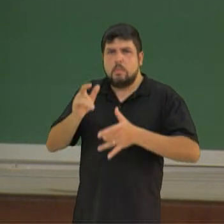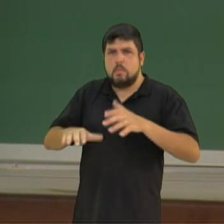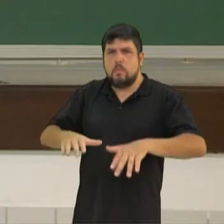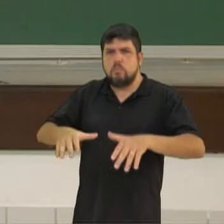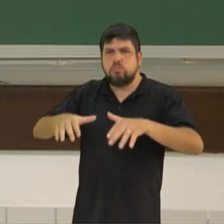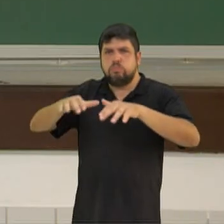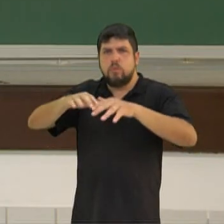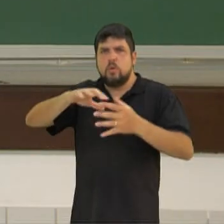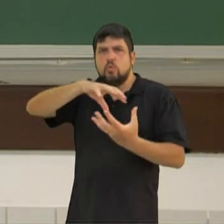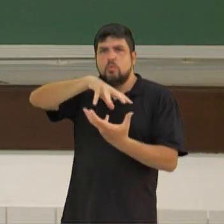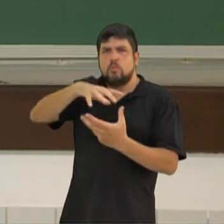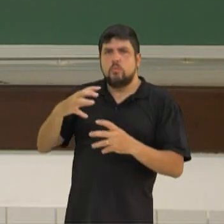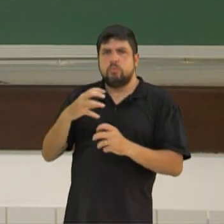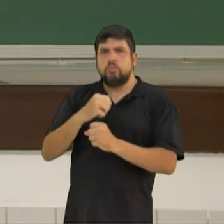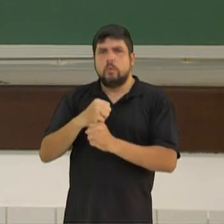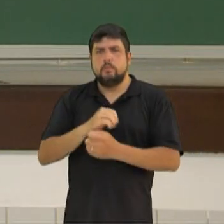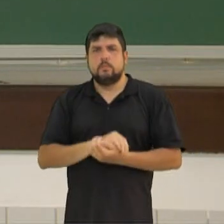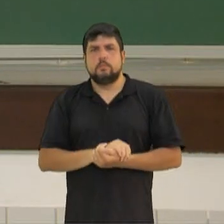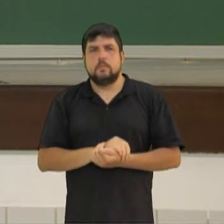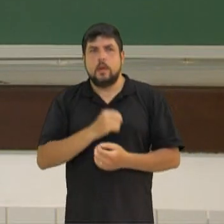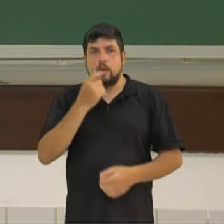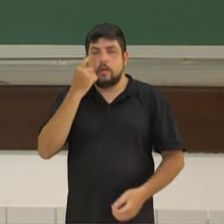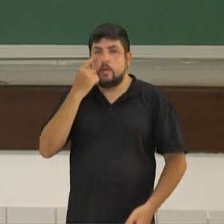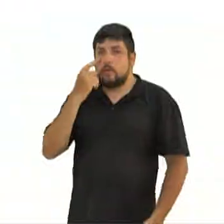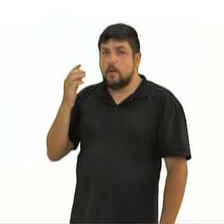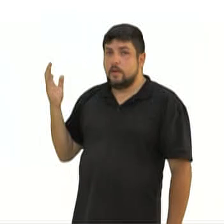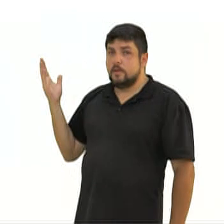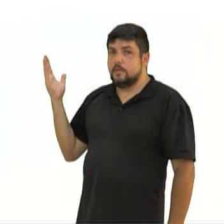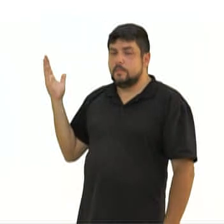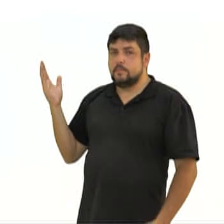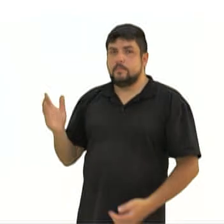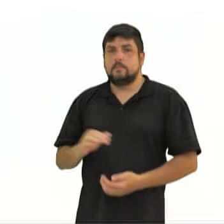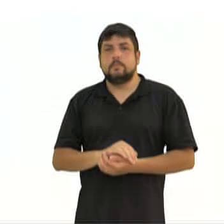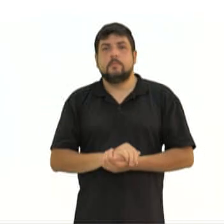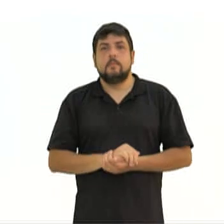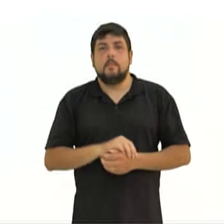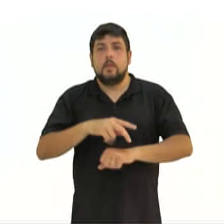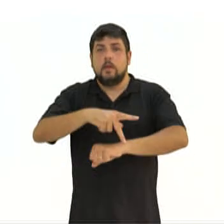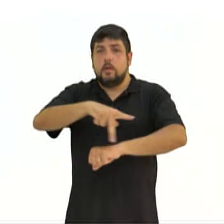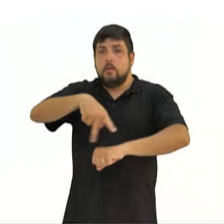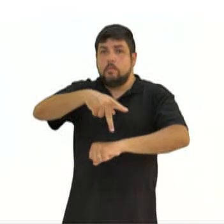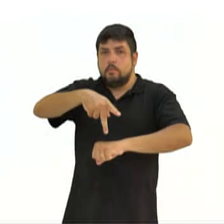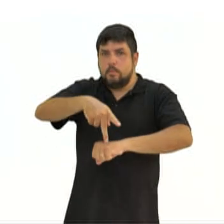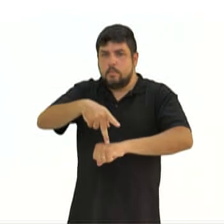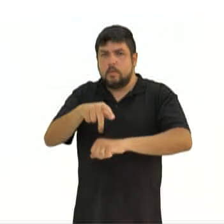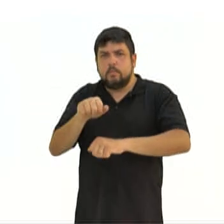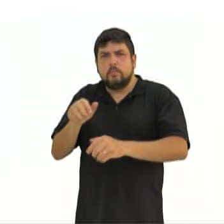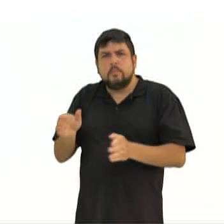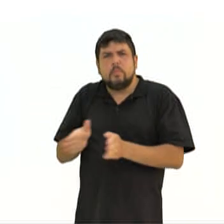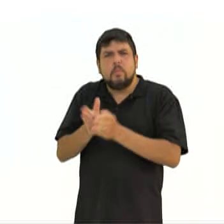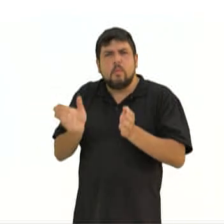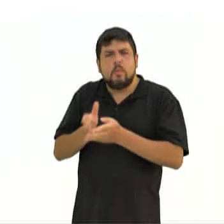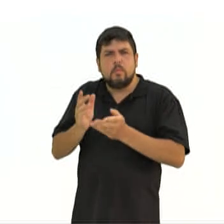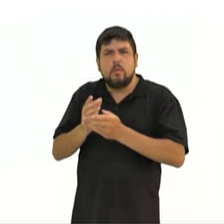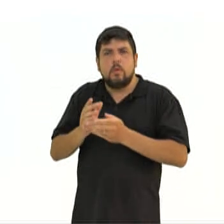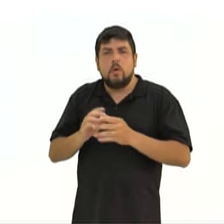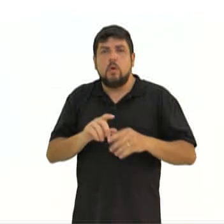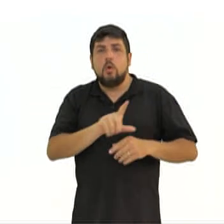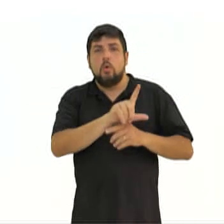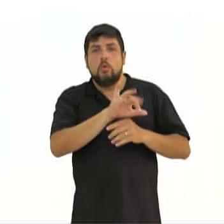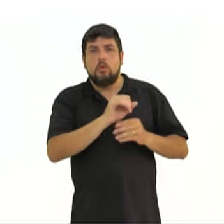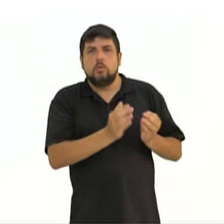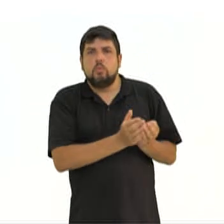em todo o mundo. E aqui a gente tem umas figuras que mostram países subdesenvolvidos, onde o lixo é levado através de